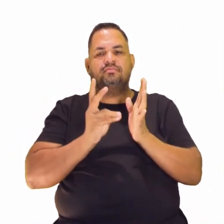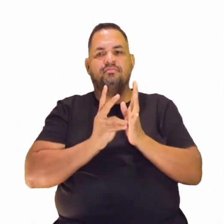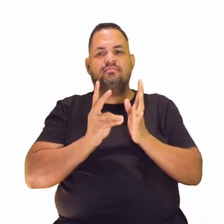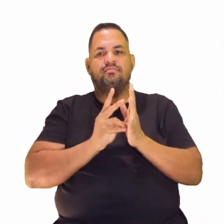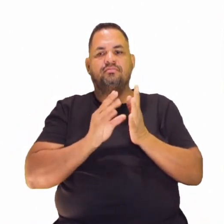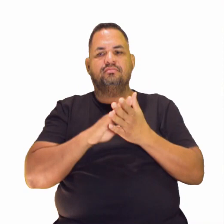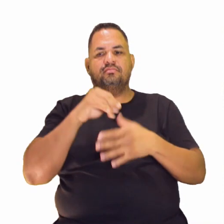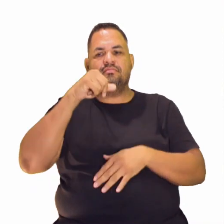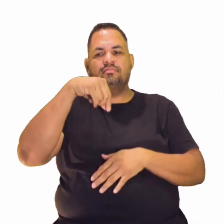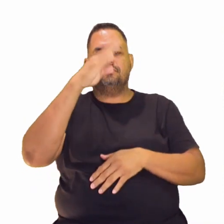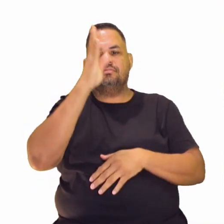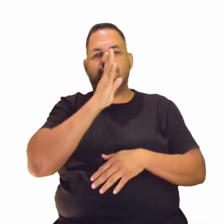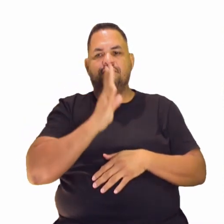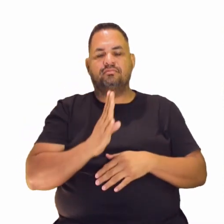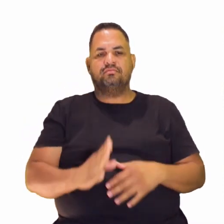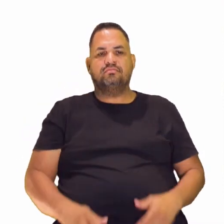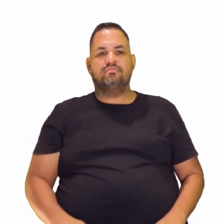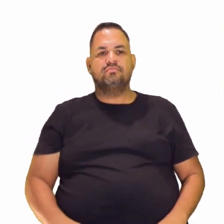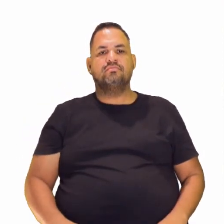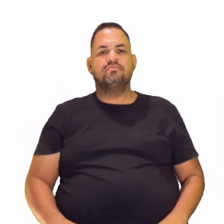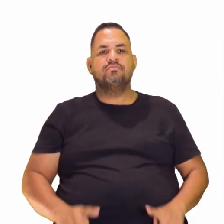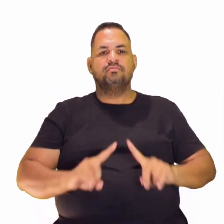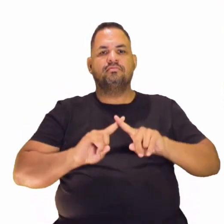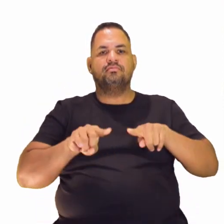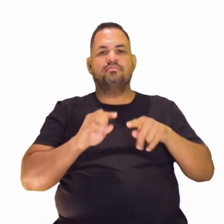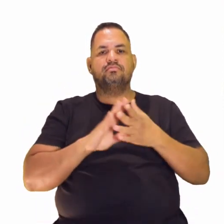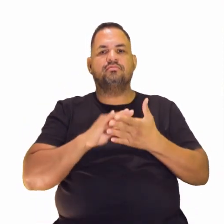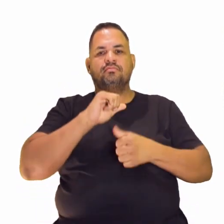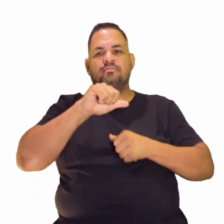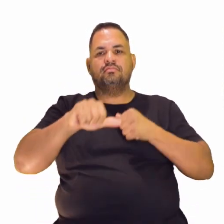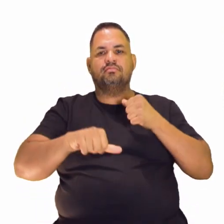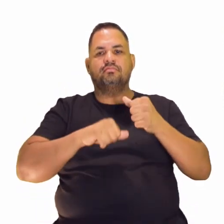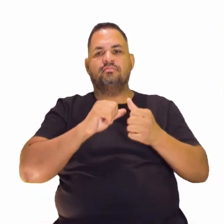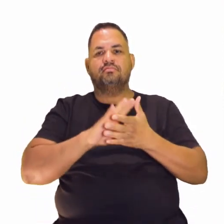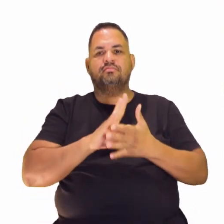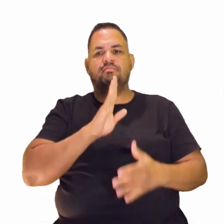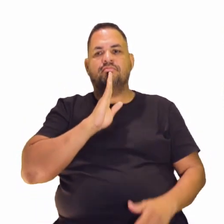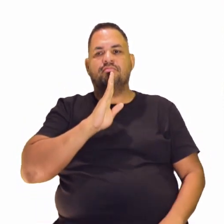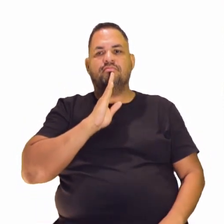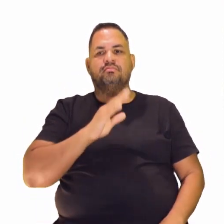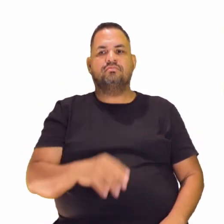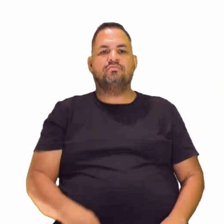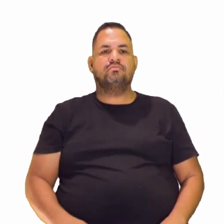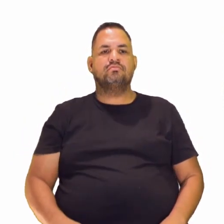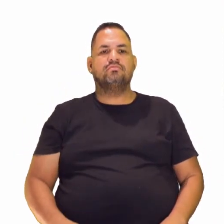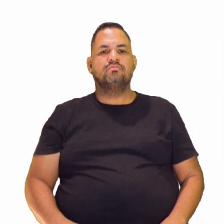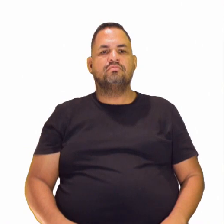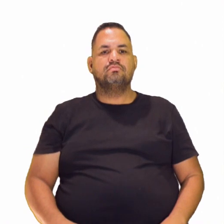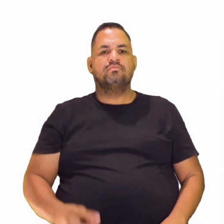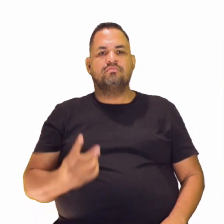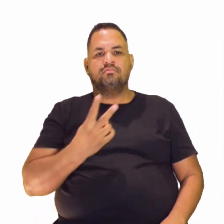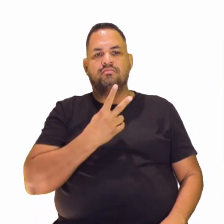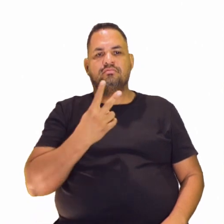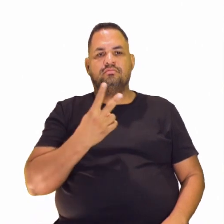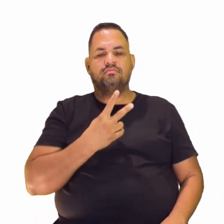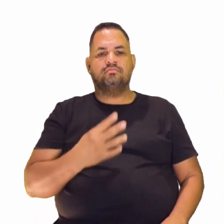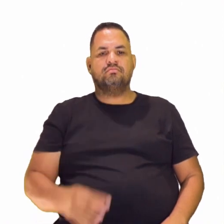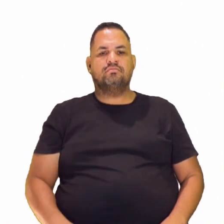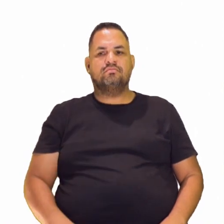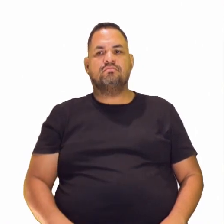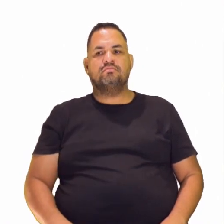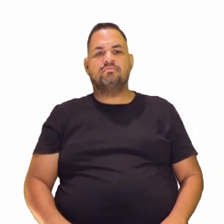pelos indígenas no Brasil. No entanto, algumas tornaram-se mais conhecidas. Duas delas são